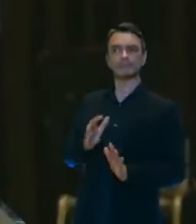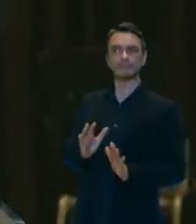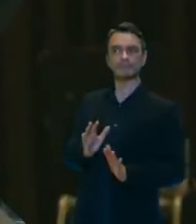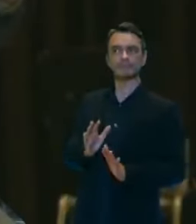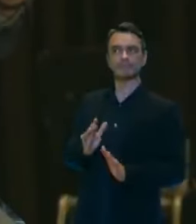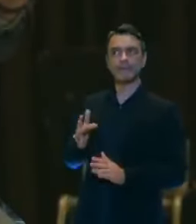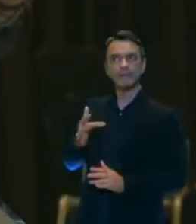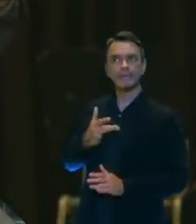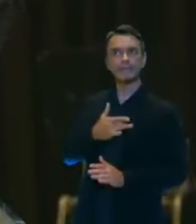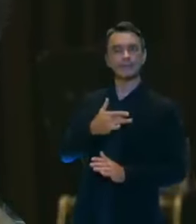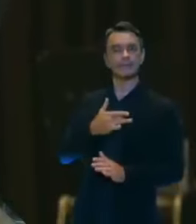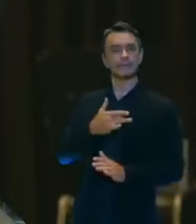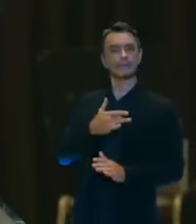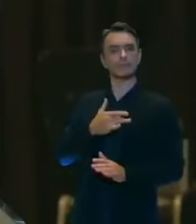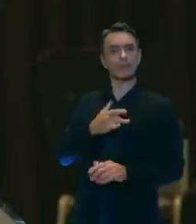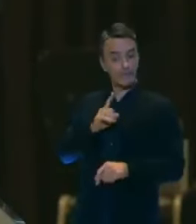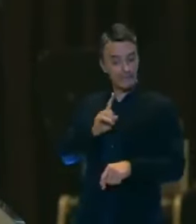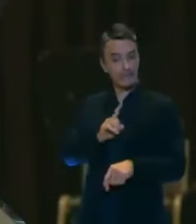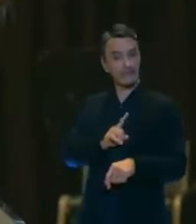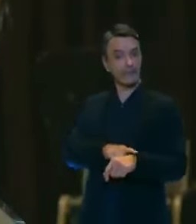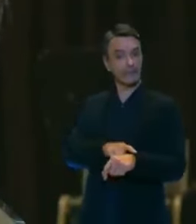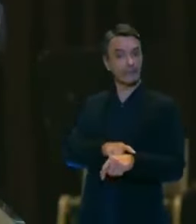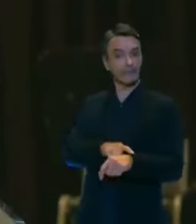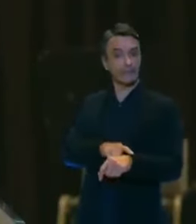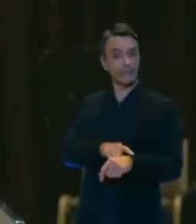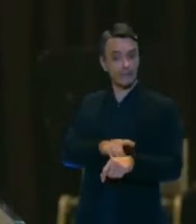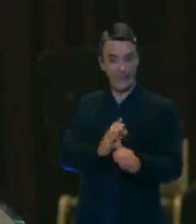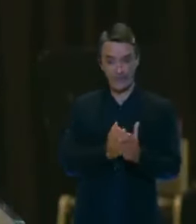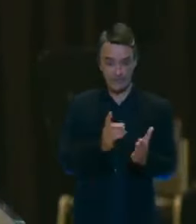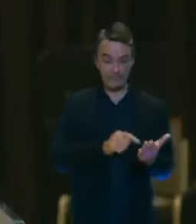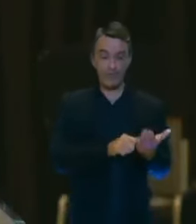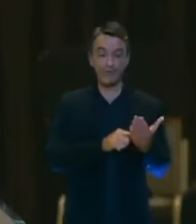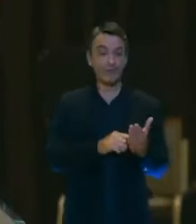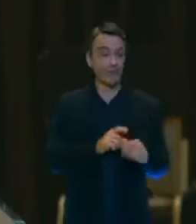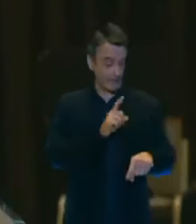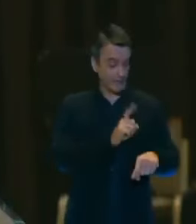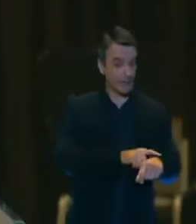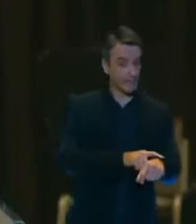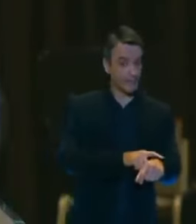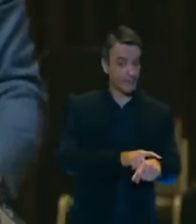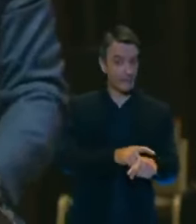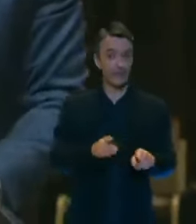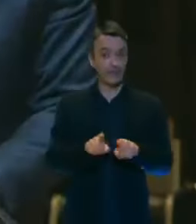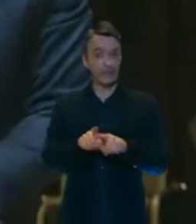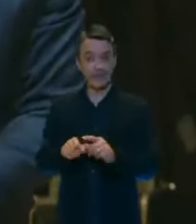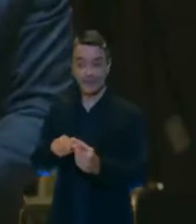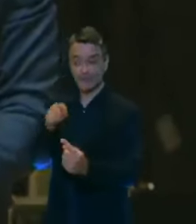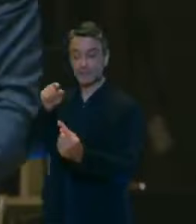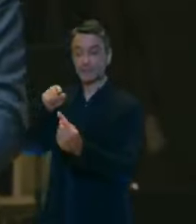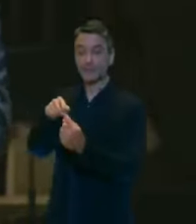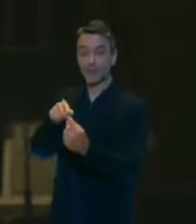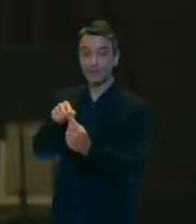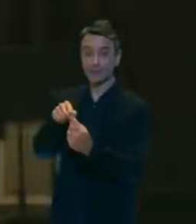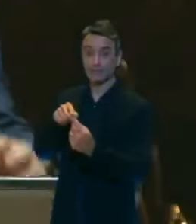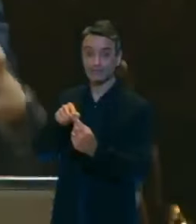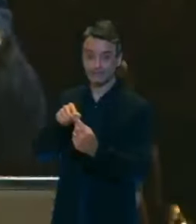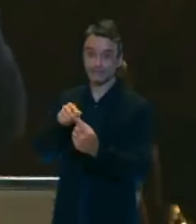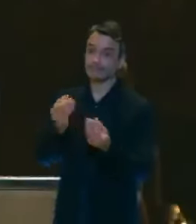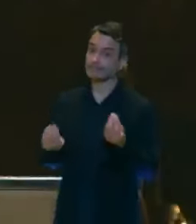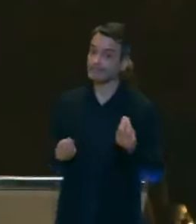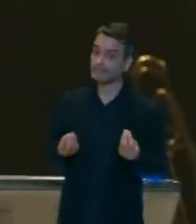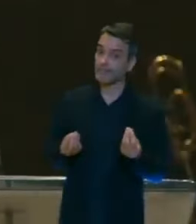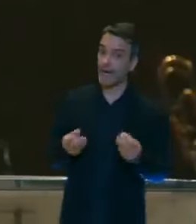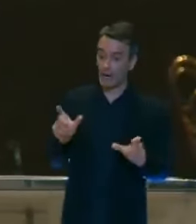ajuda a discernir tempos e propósitos. Falei ontem aqui que muitos estão cansados porque